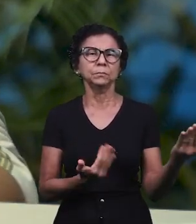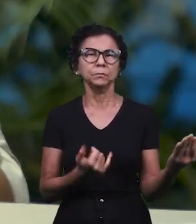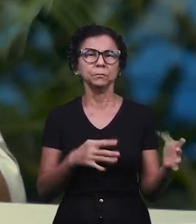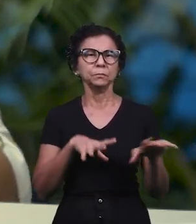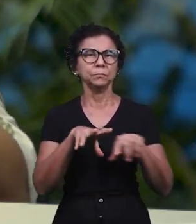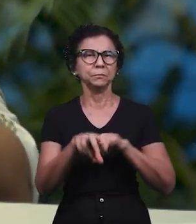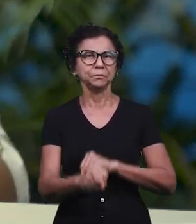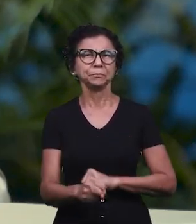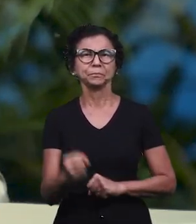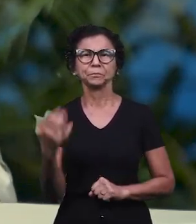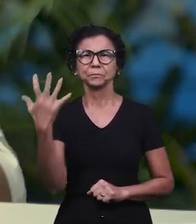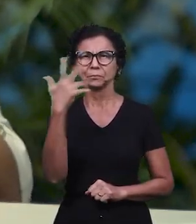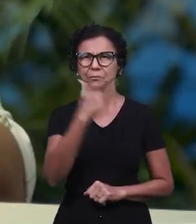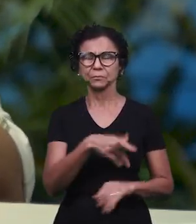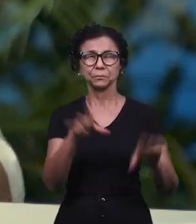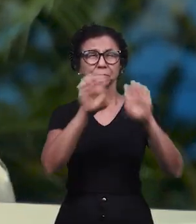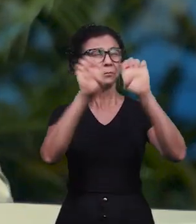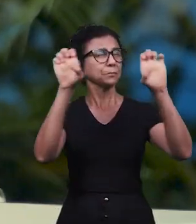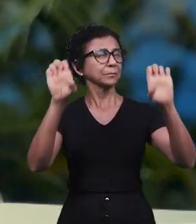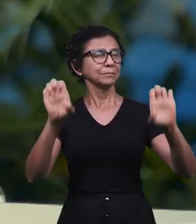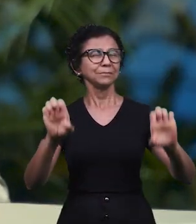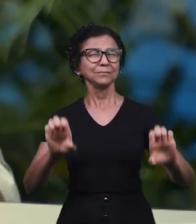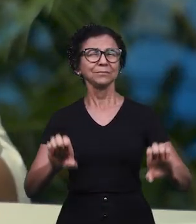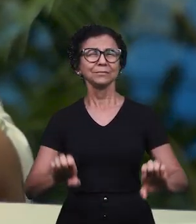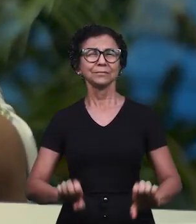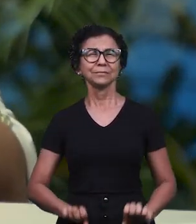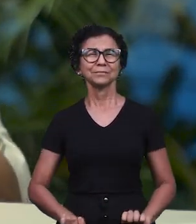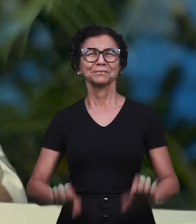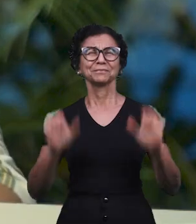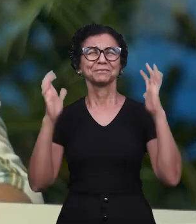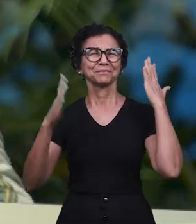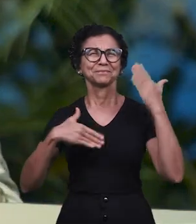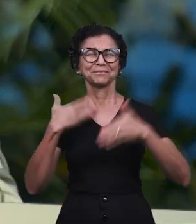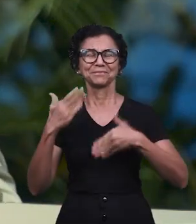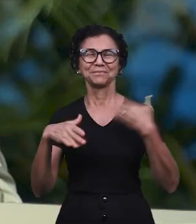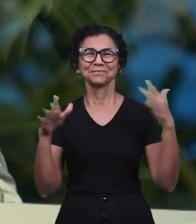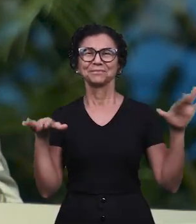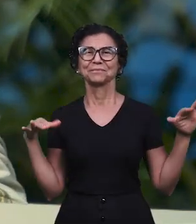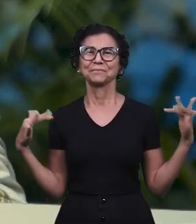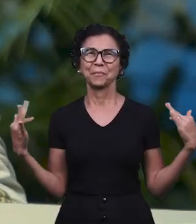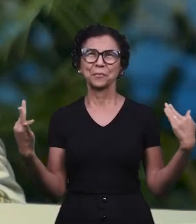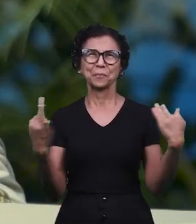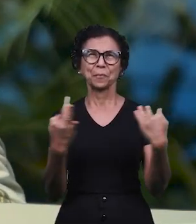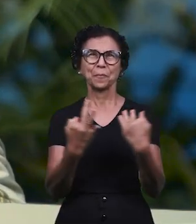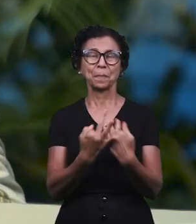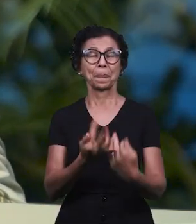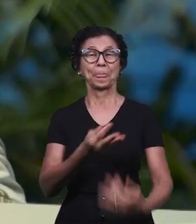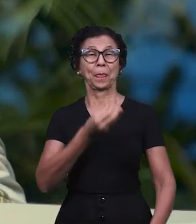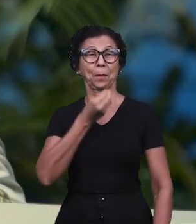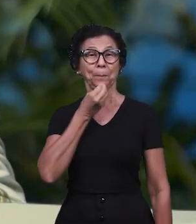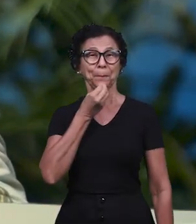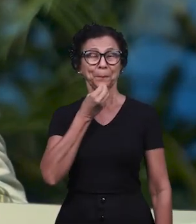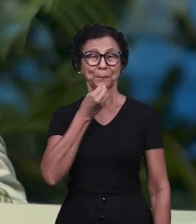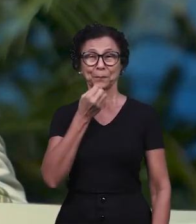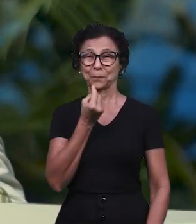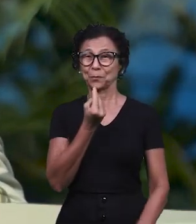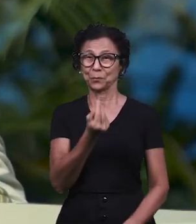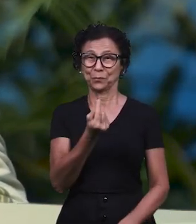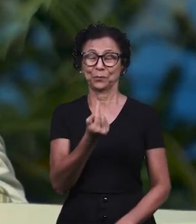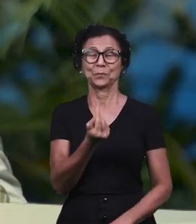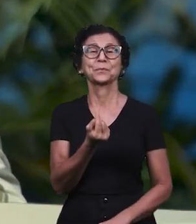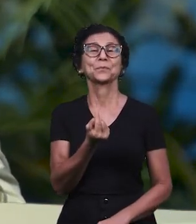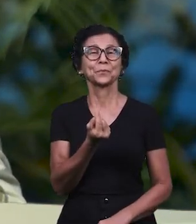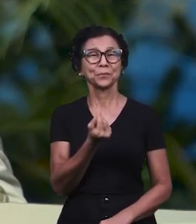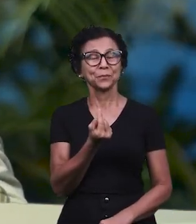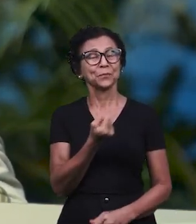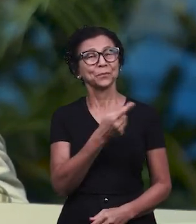ver toda aquela estrutura, toda aquela ordunida, toda aquela alegria dos familiares. É uma oportunidade ímpar para que aqueles